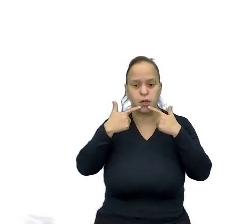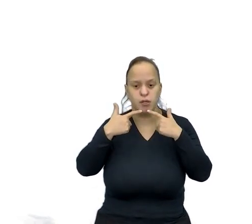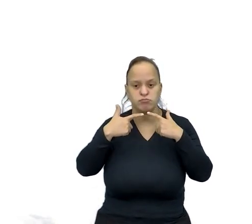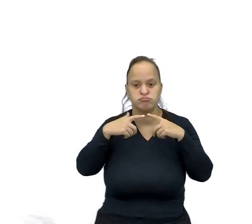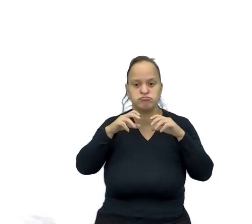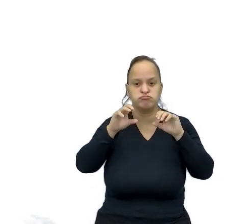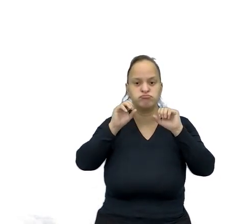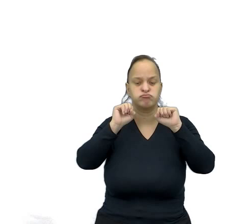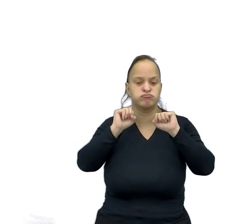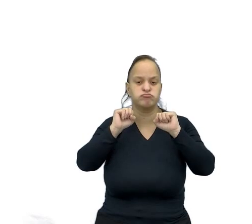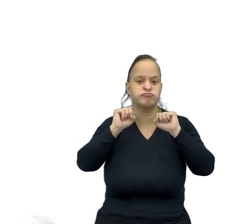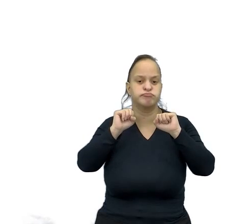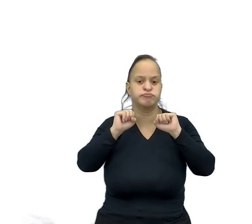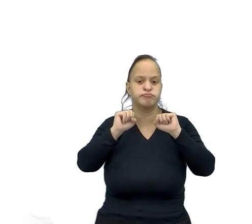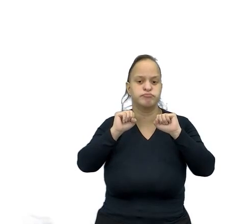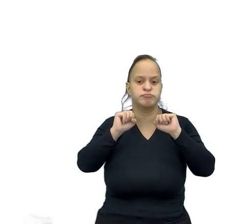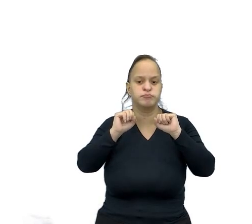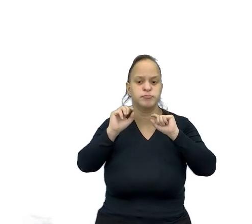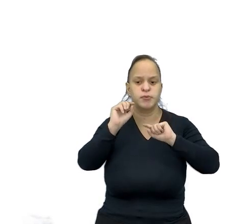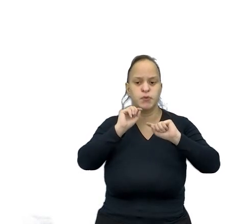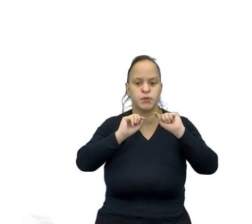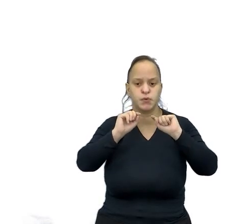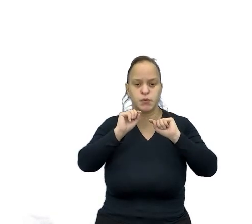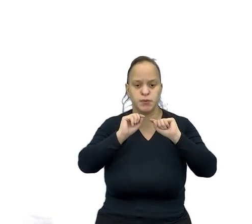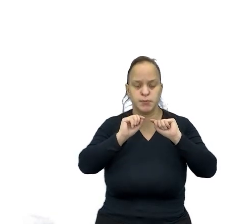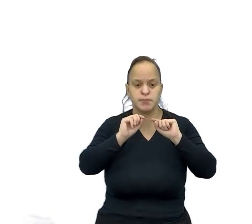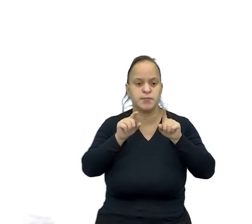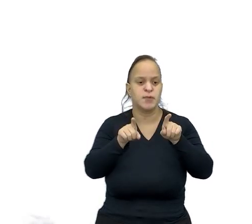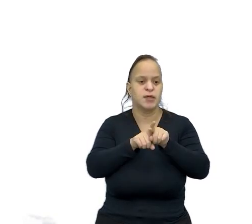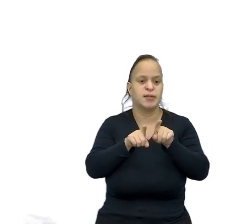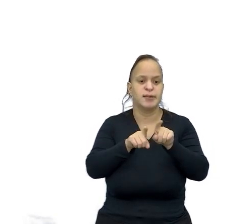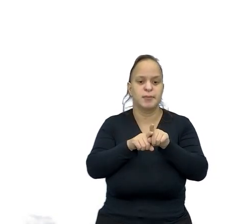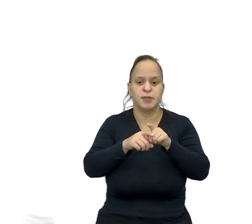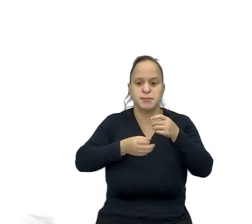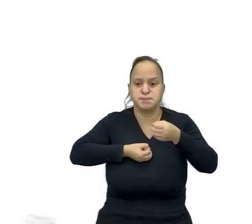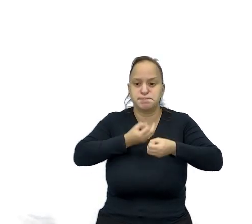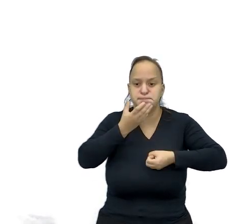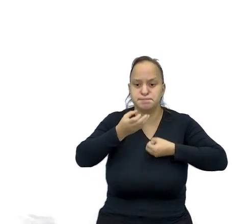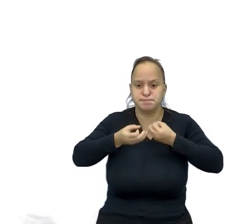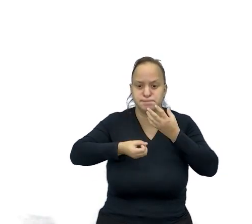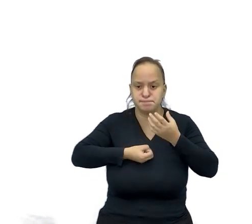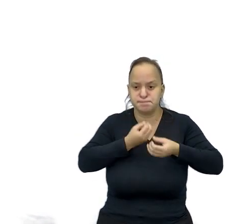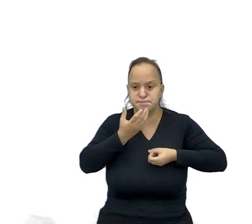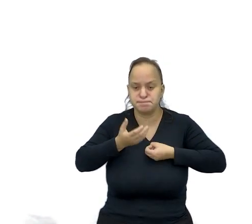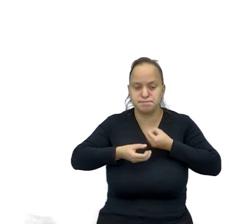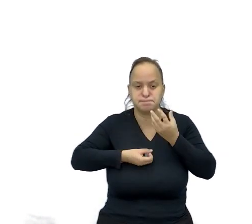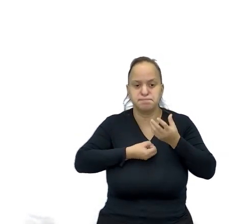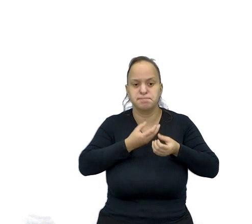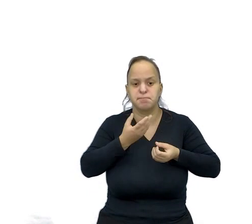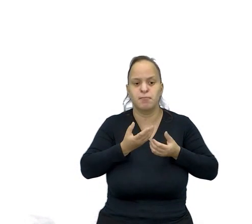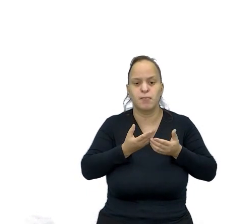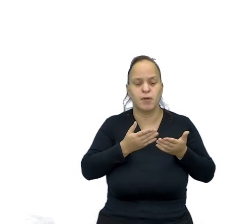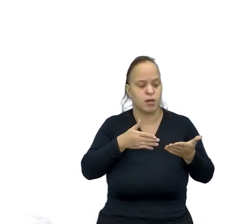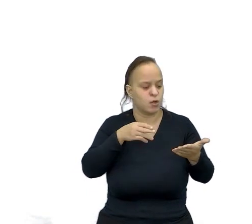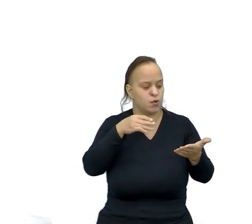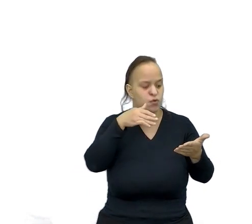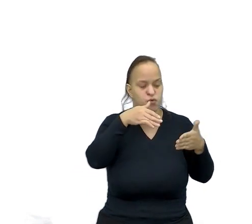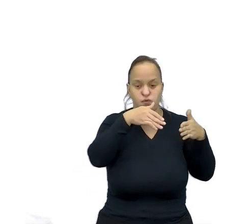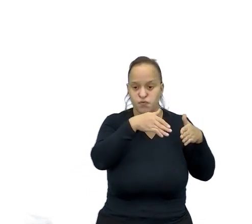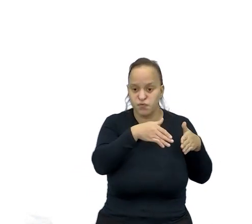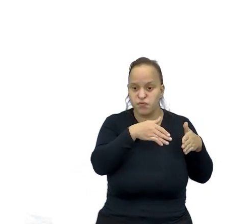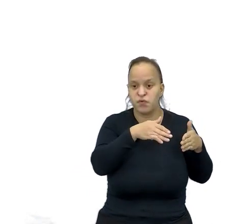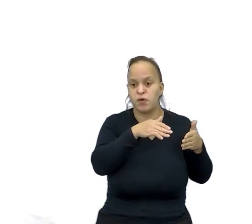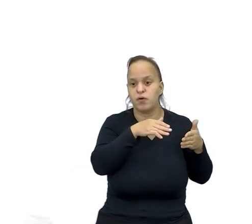construção de sentidos, a identificação de marcas da oralidade no texto, por meio das inferências, né, para a construção de